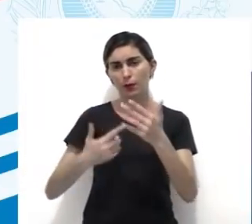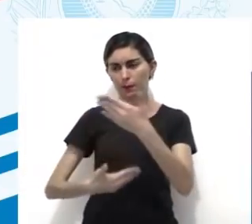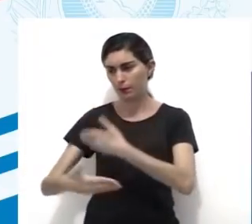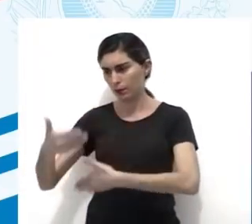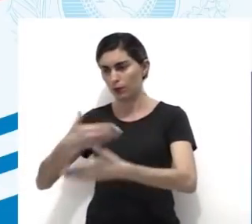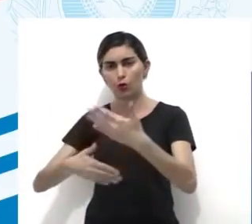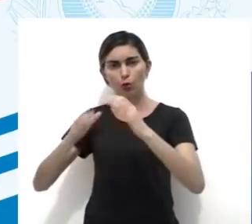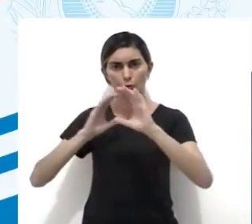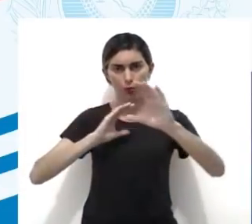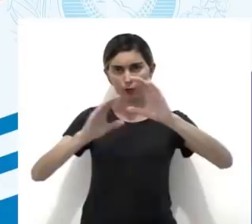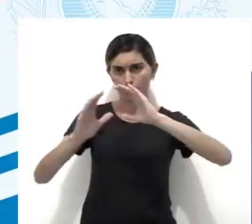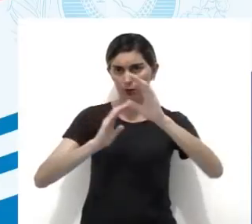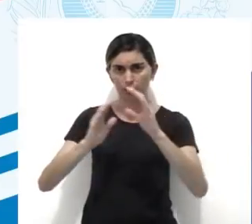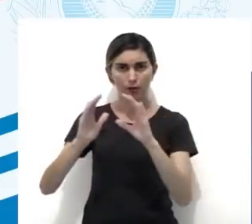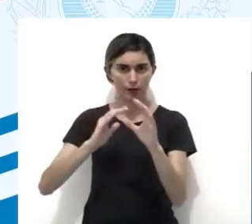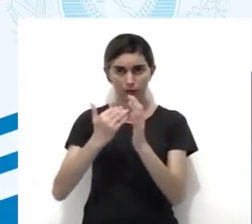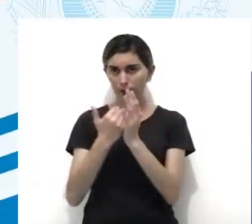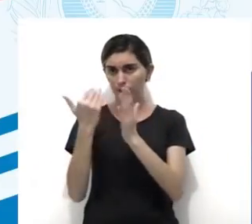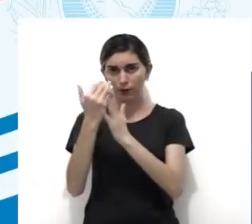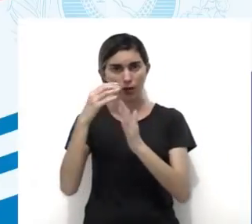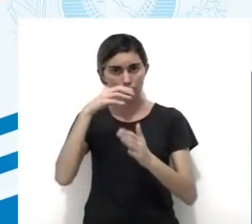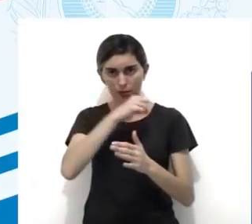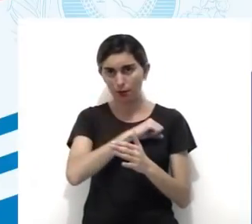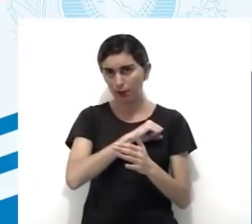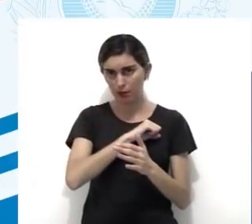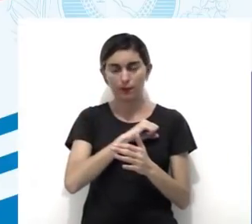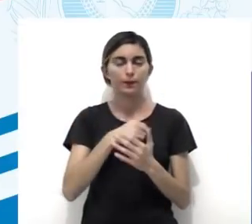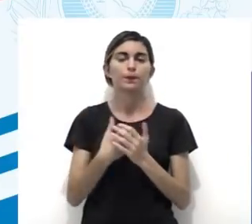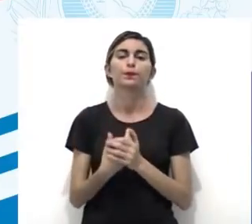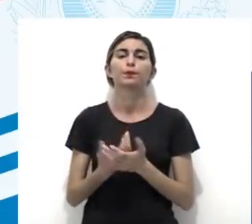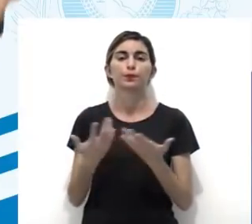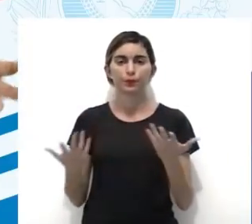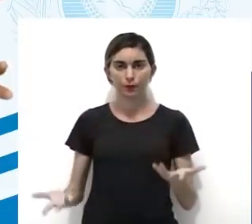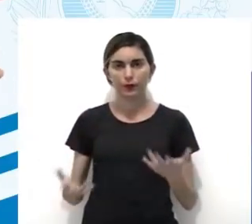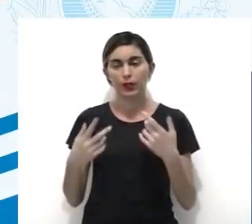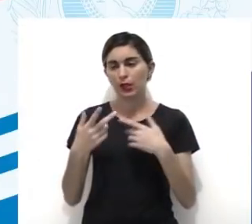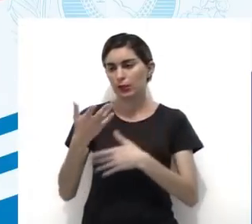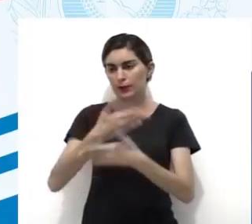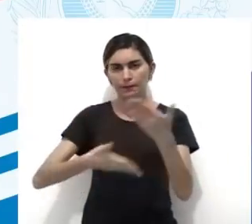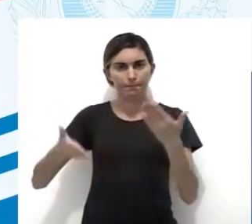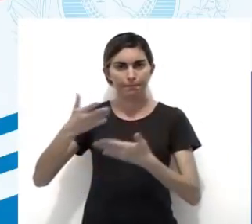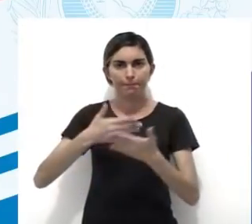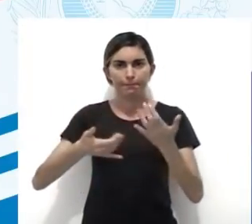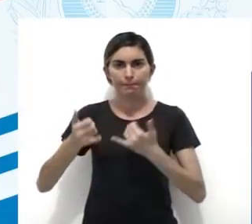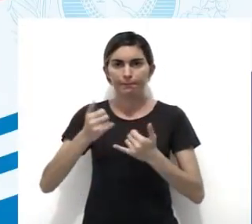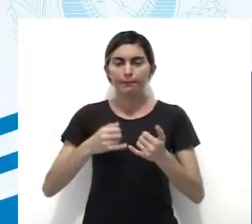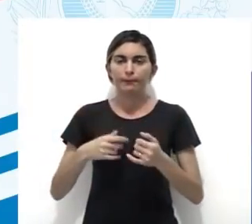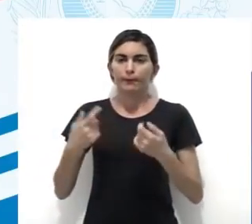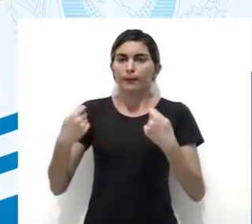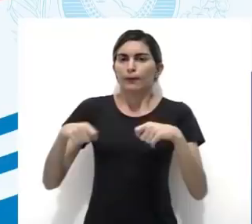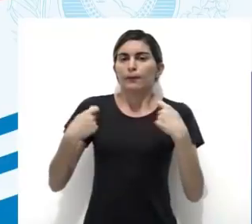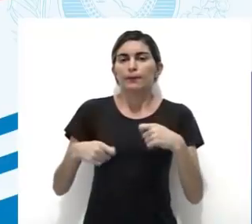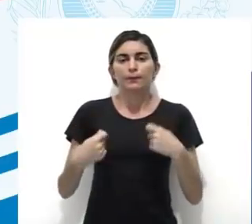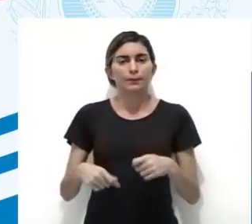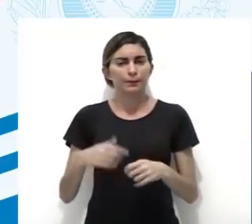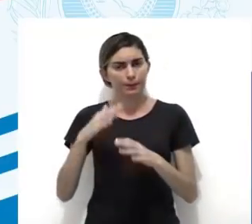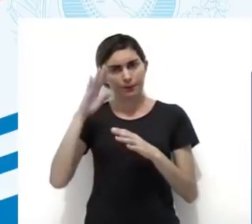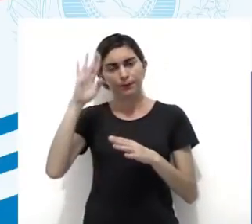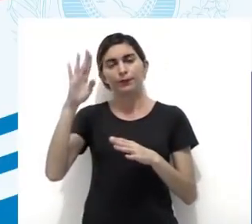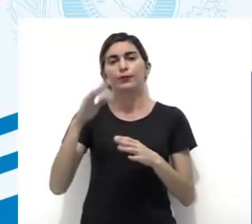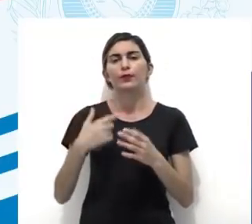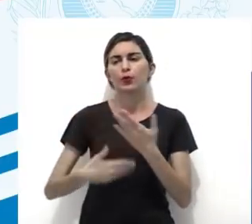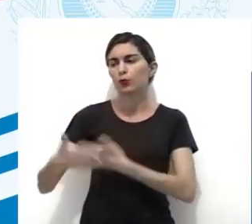processo de comunicação de forma mais efetiva, mais rápida, né, essas redes, elas são o substrato essencial, e